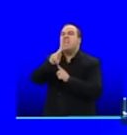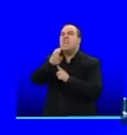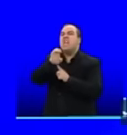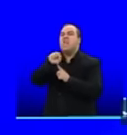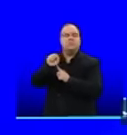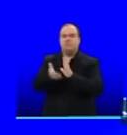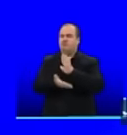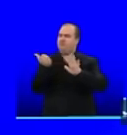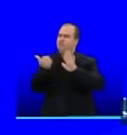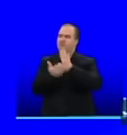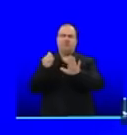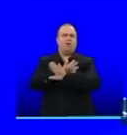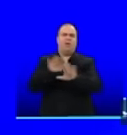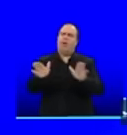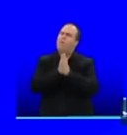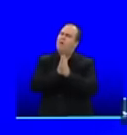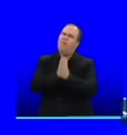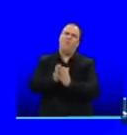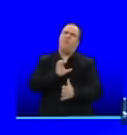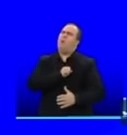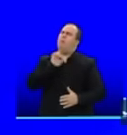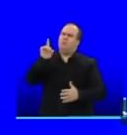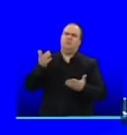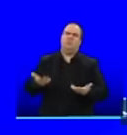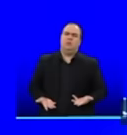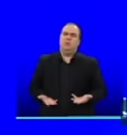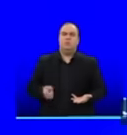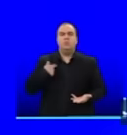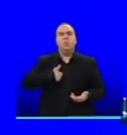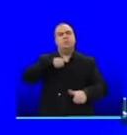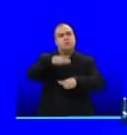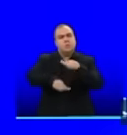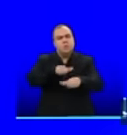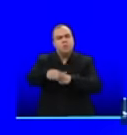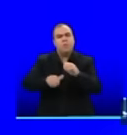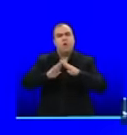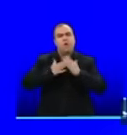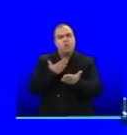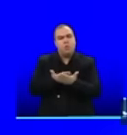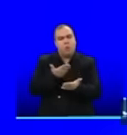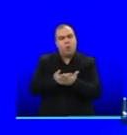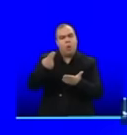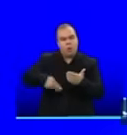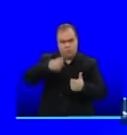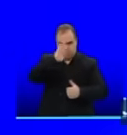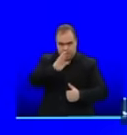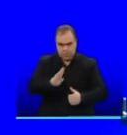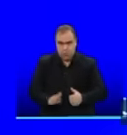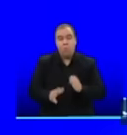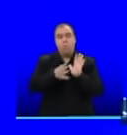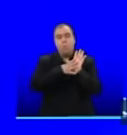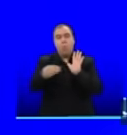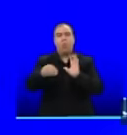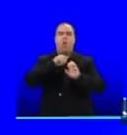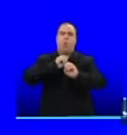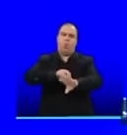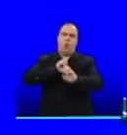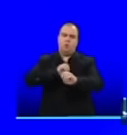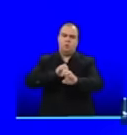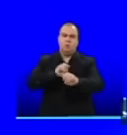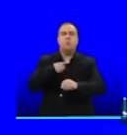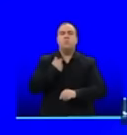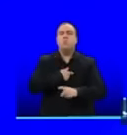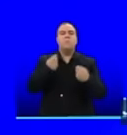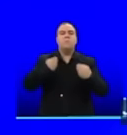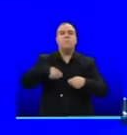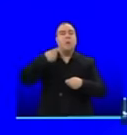Deus. Nós precisamos transformar a escolarização que tem no Brasil hoje para um modelo de educação. A gente não tem que fazer